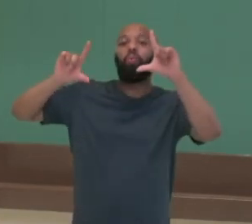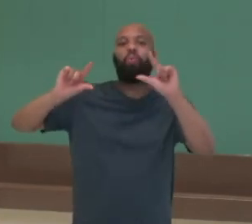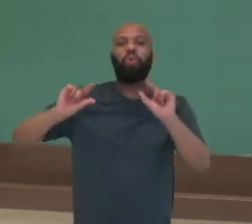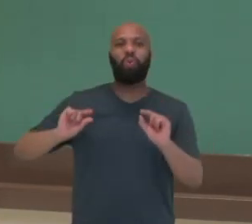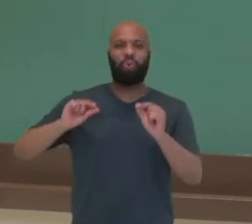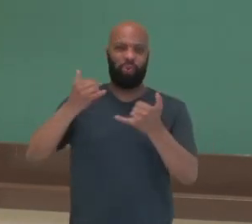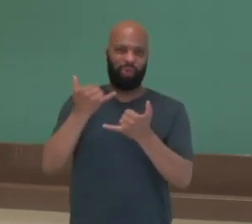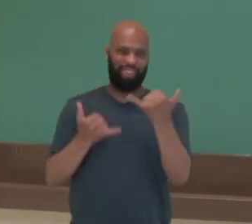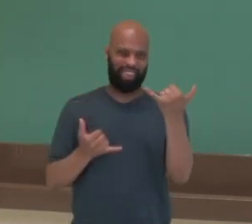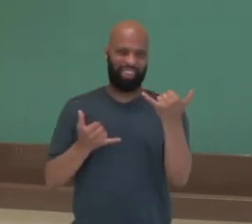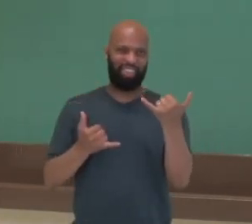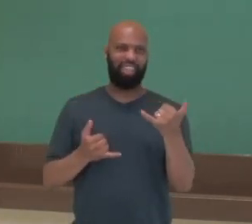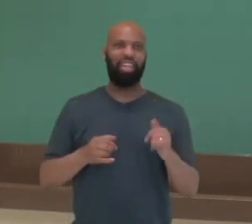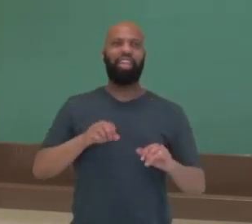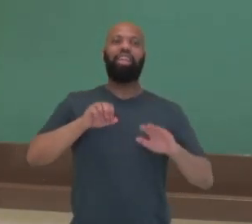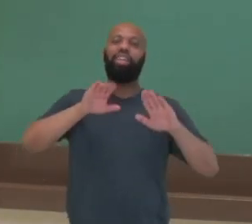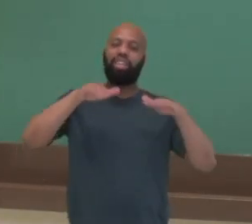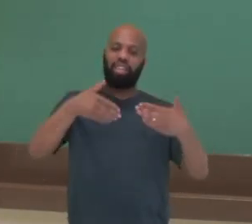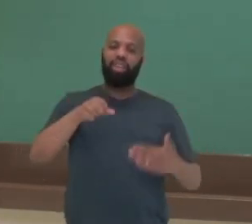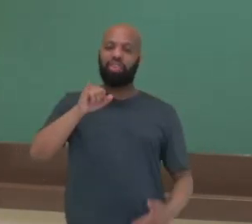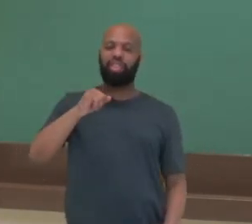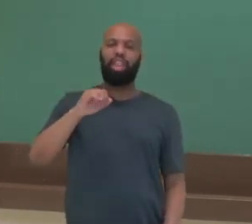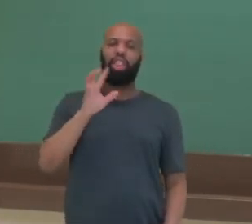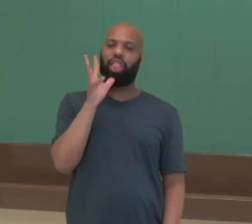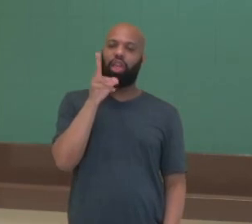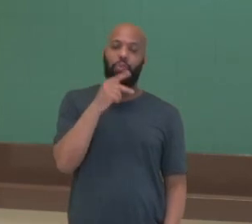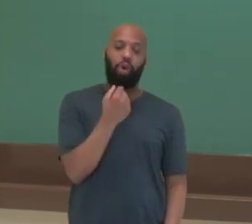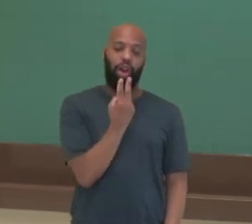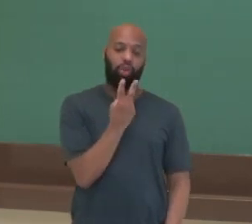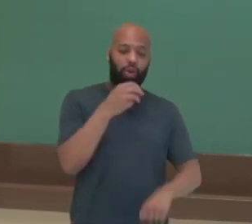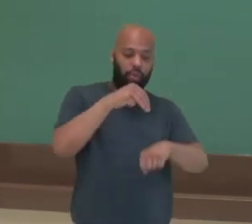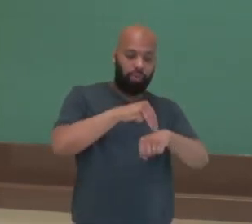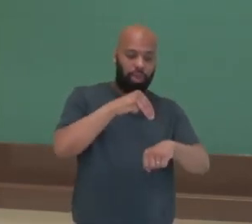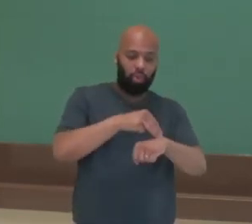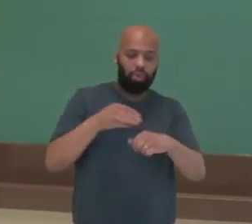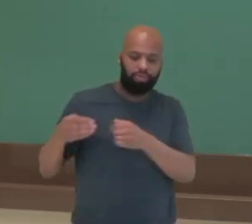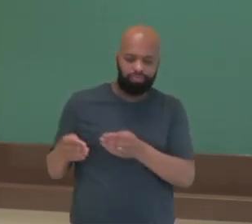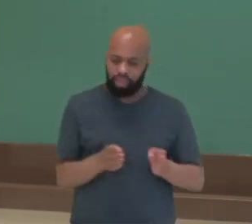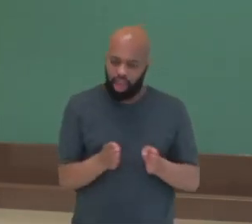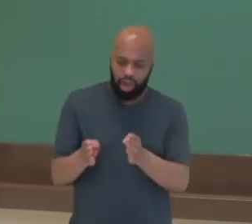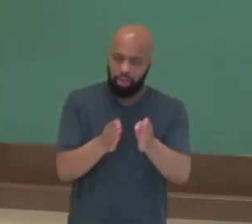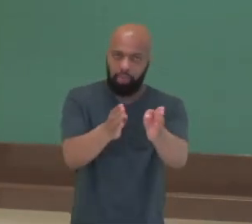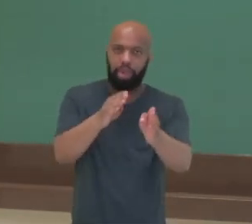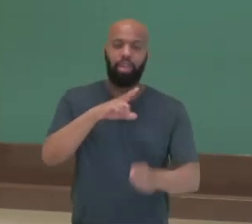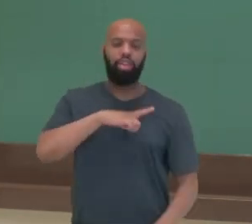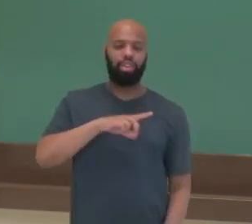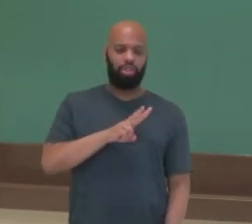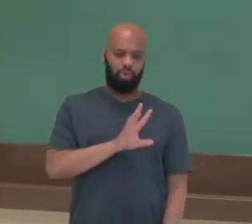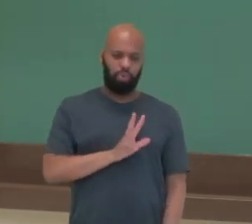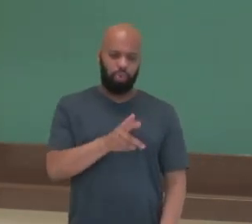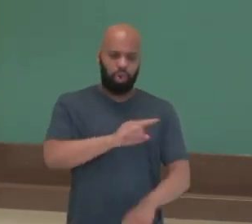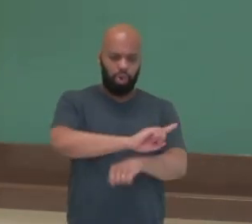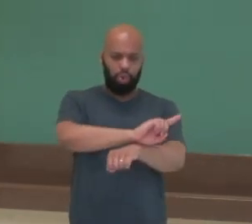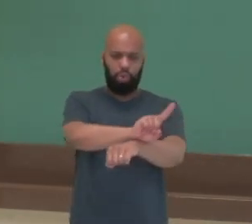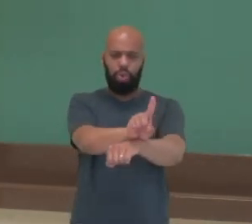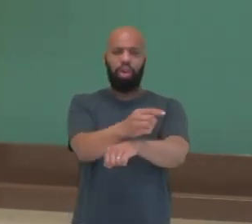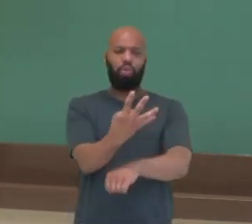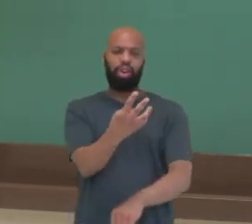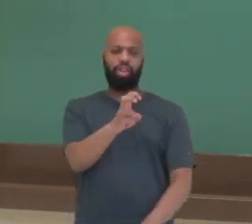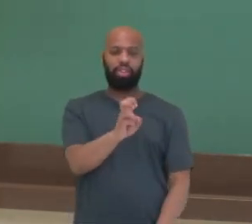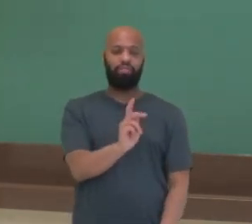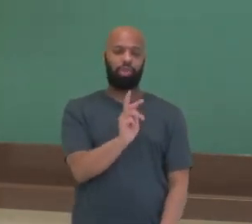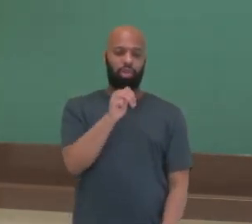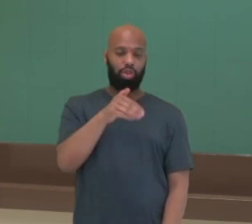né? Então, enquanto eu demoro 2 minutos para percorrer um trajeto a uma velocidade de 45 km